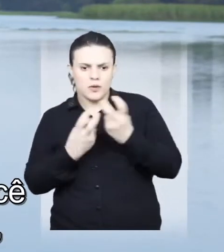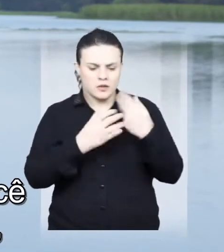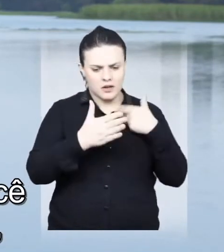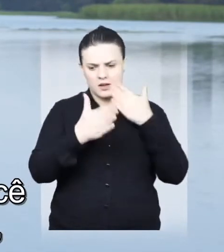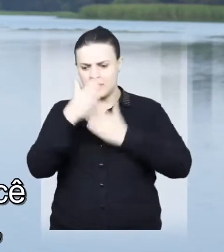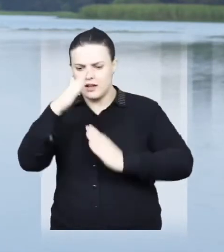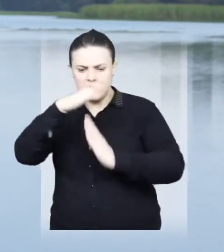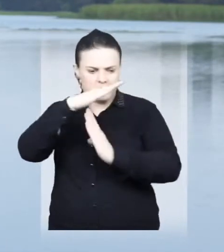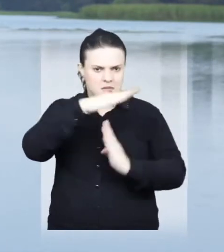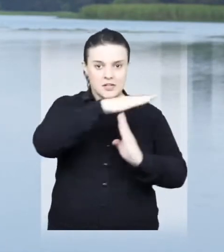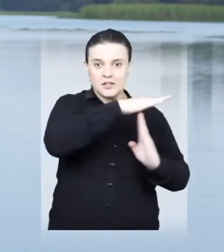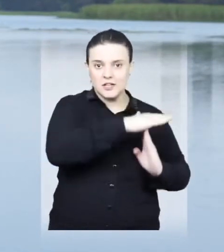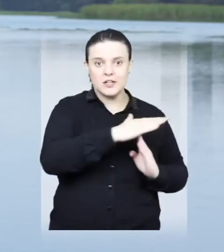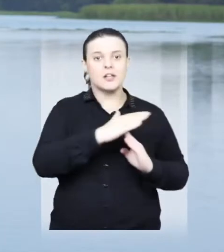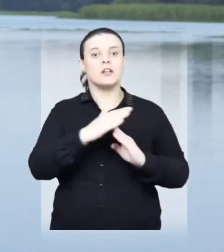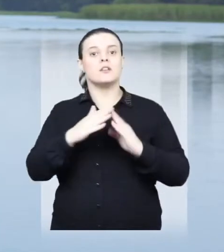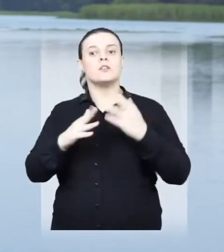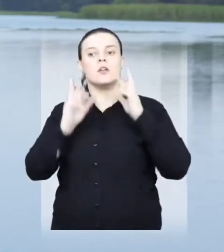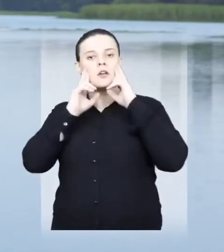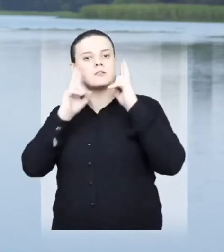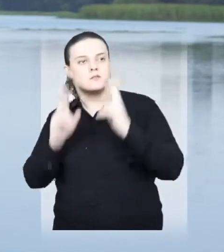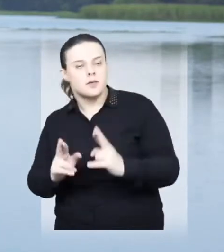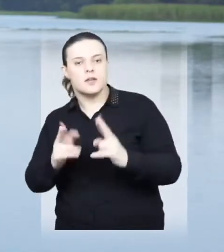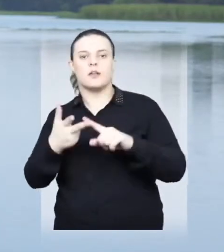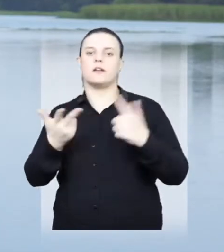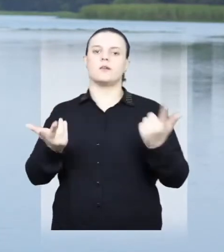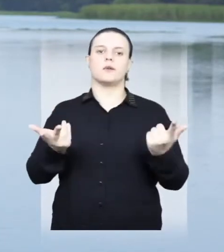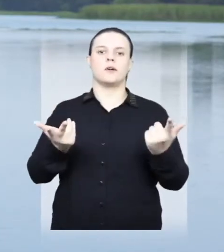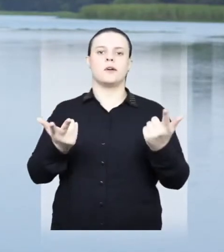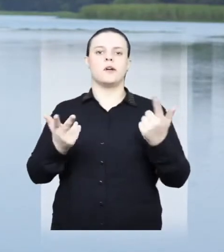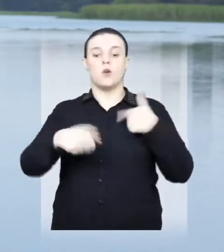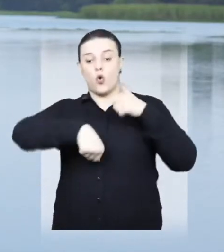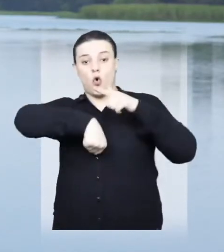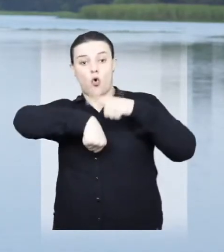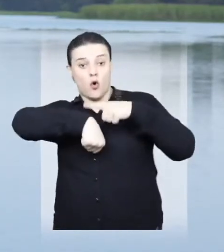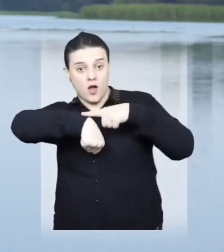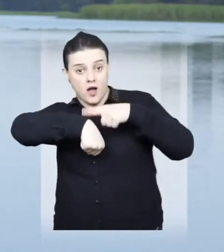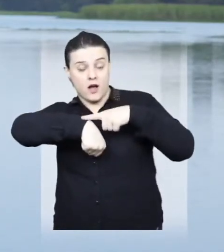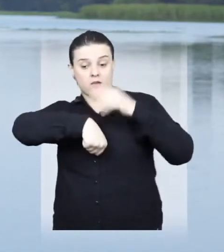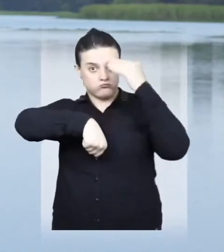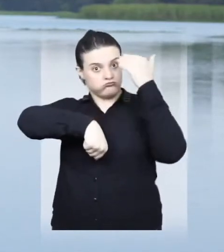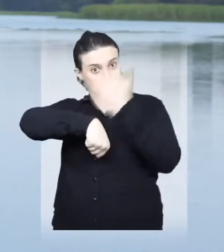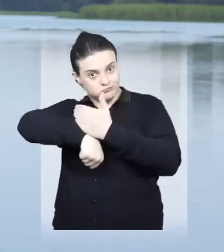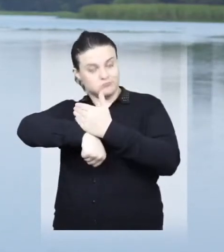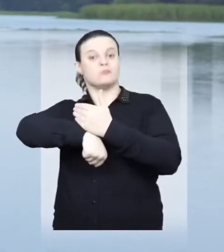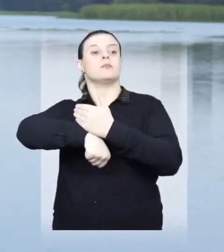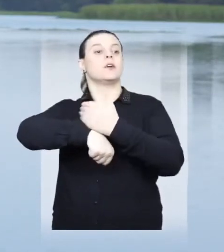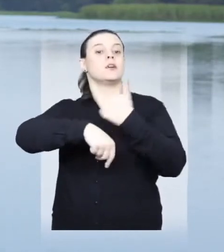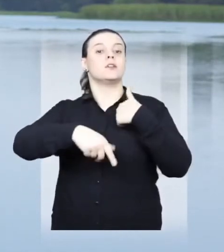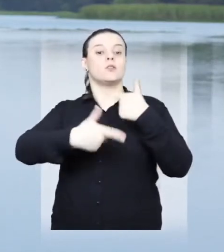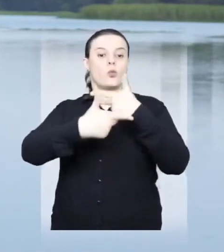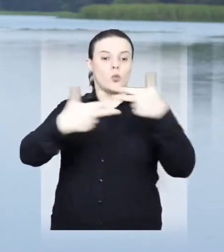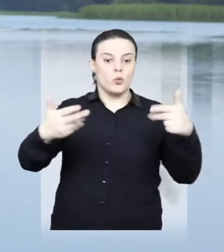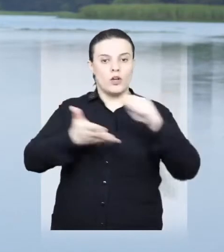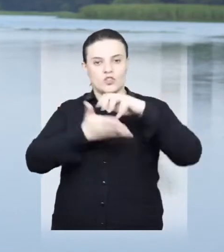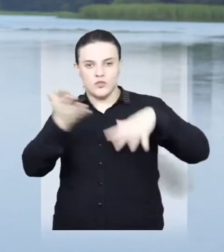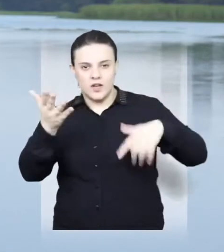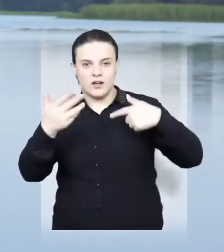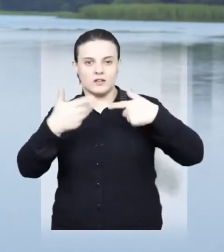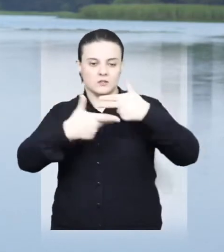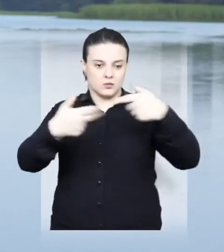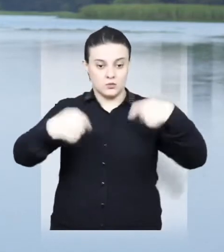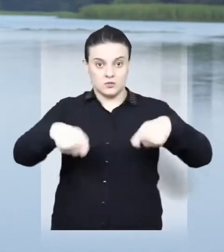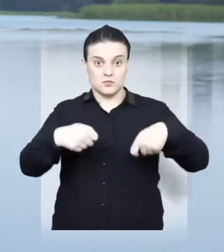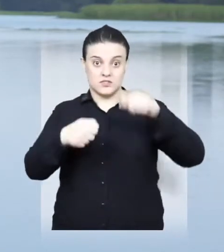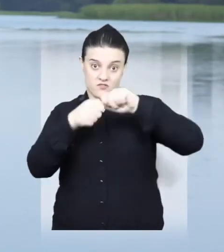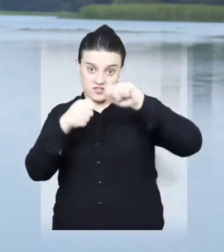seus limites, até o limite de respeito, sabe, de horário, de afazeres.